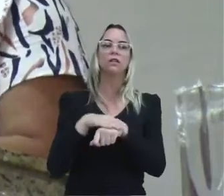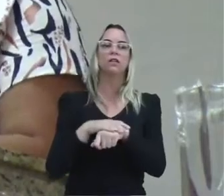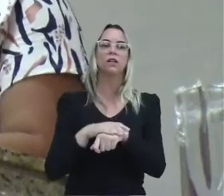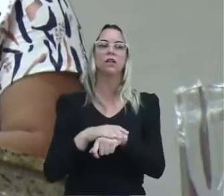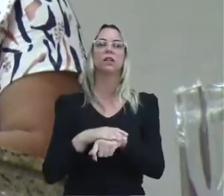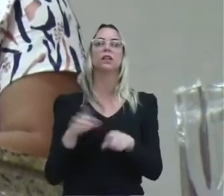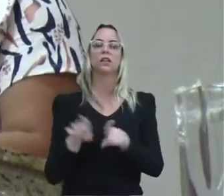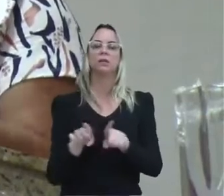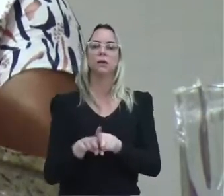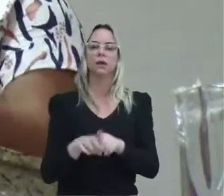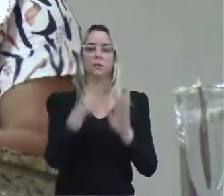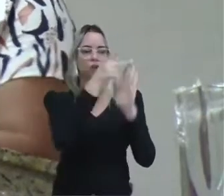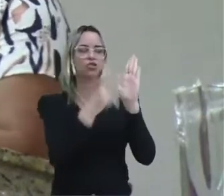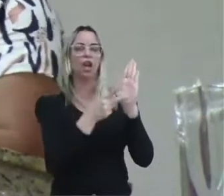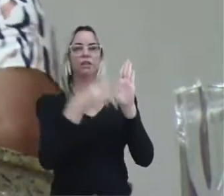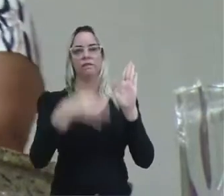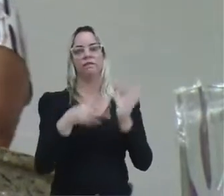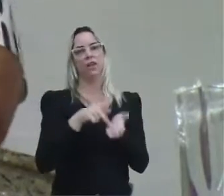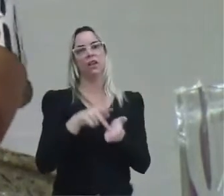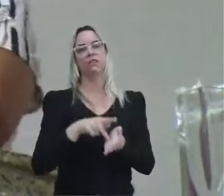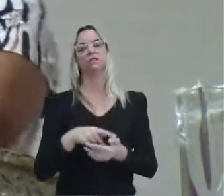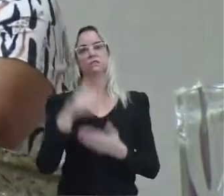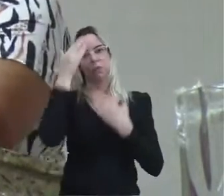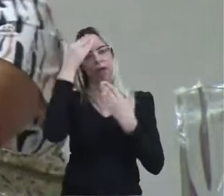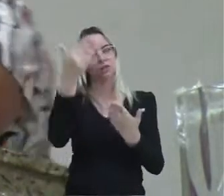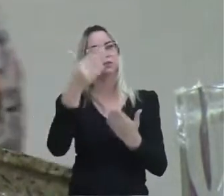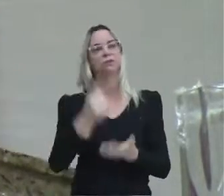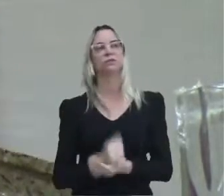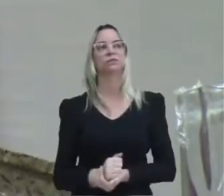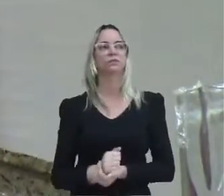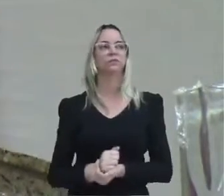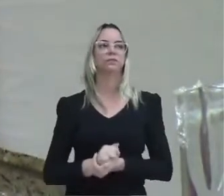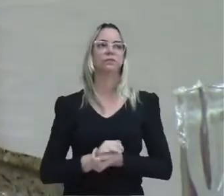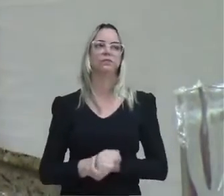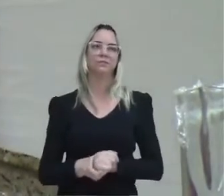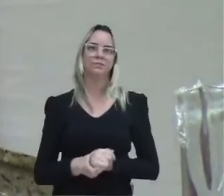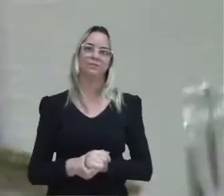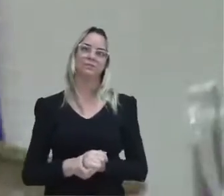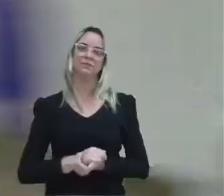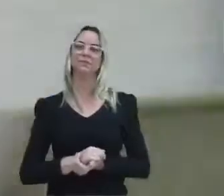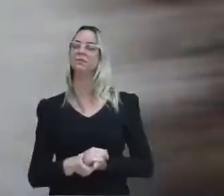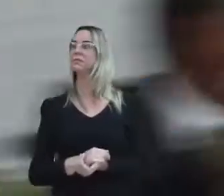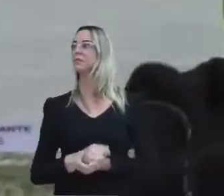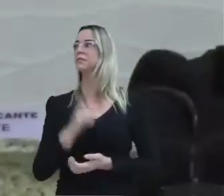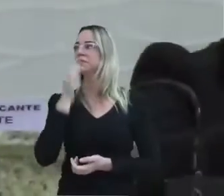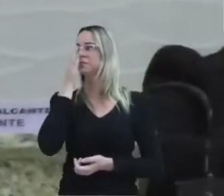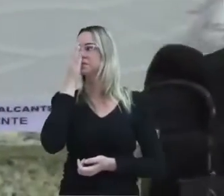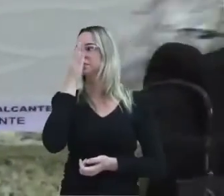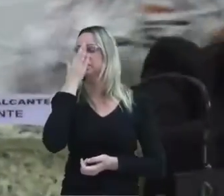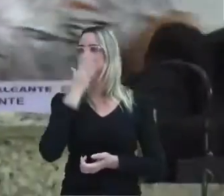o que é real nesse projeto. Obrigada. Agradeço. Agradeço ao presidente do sindicato.